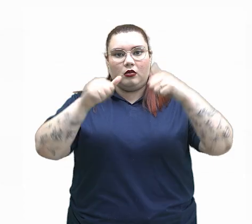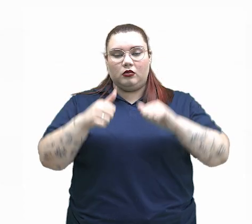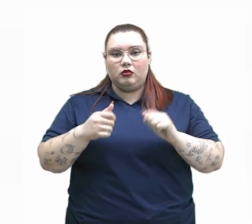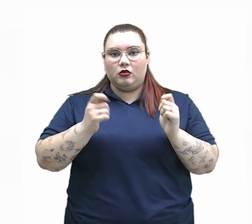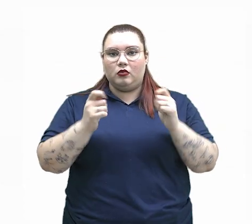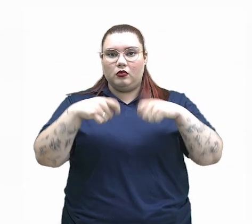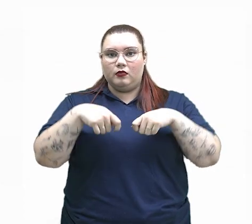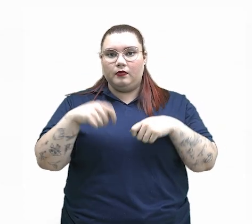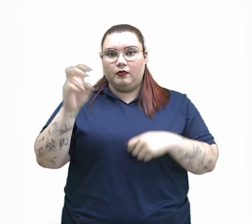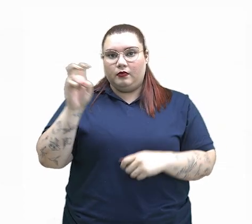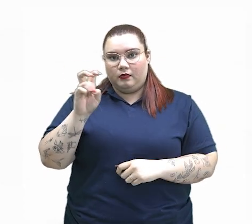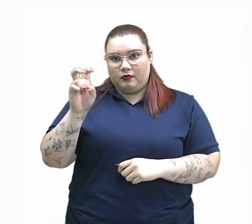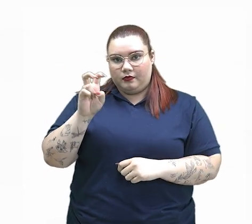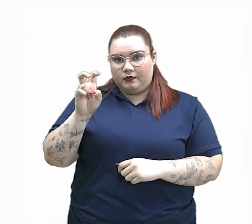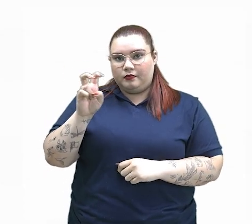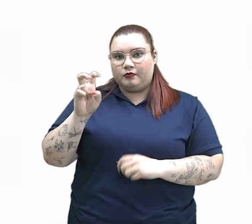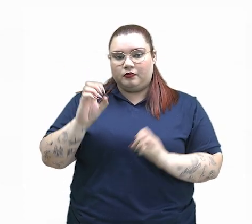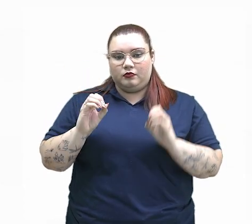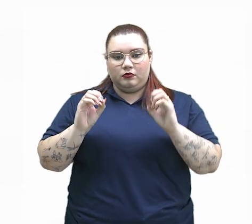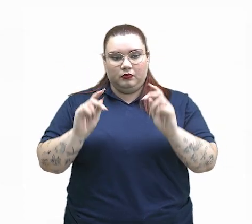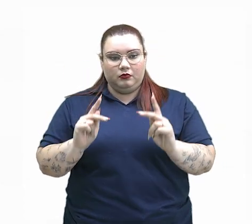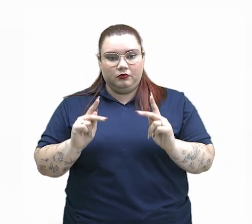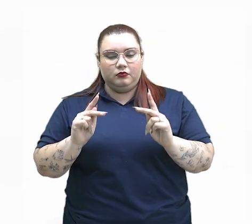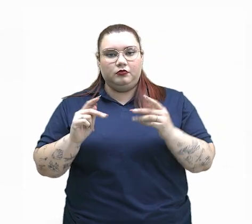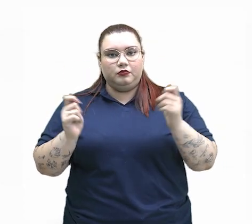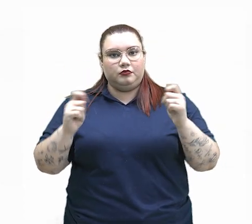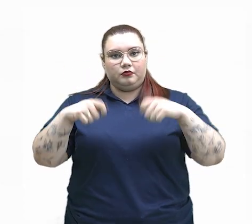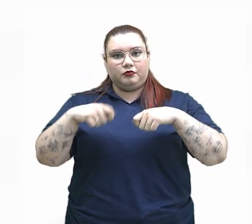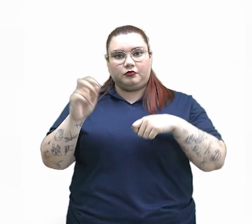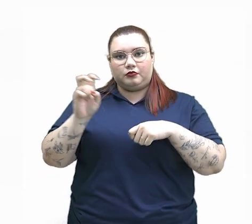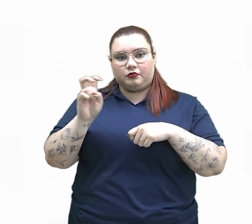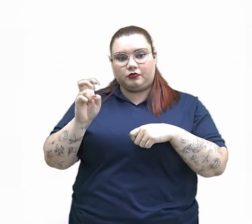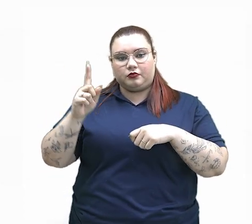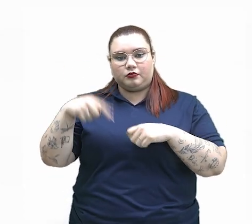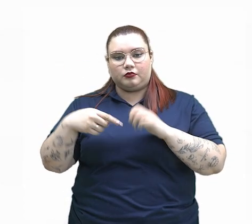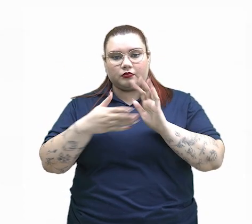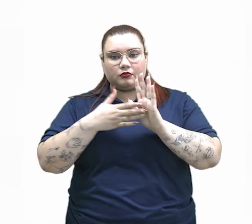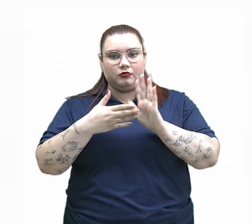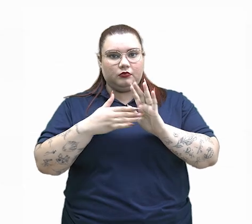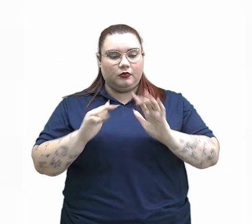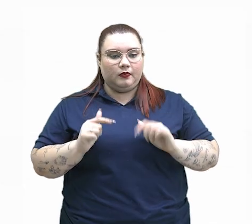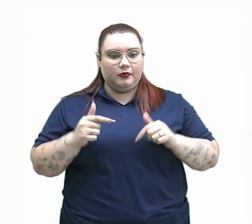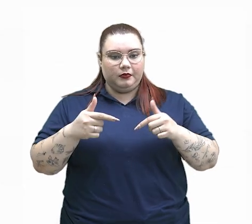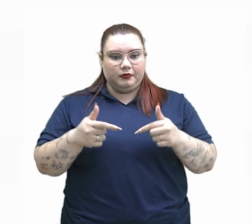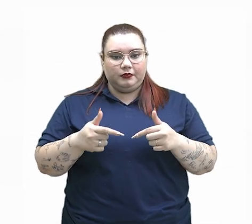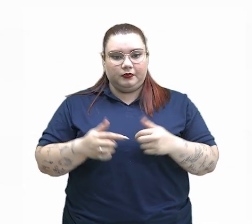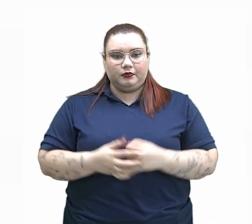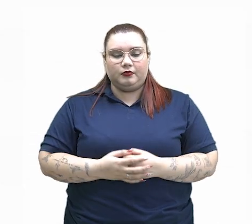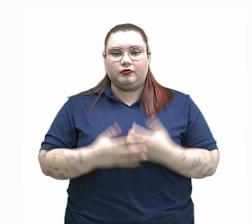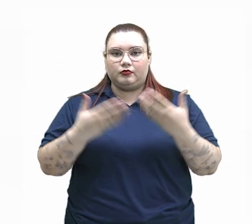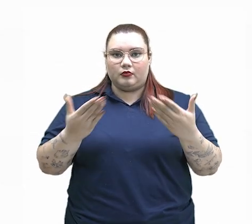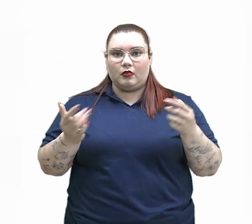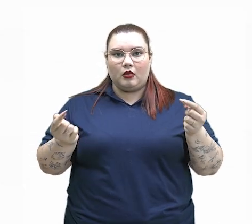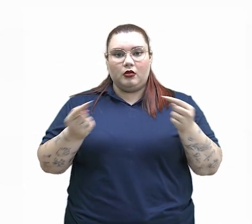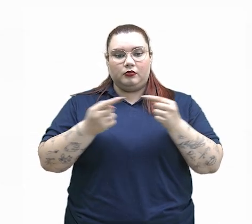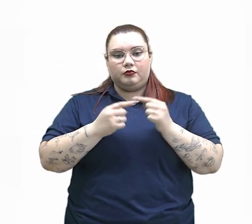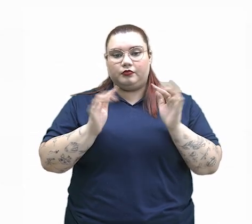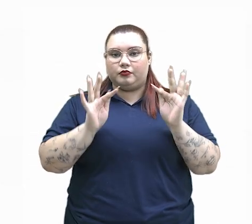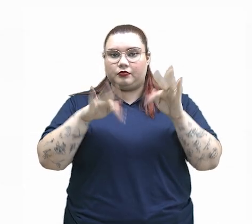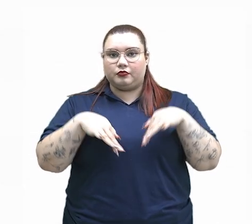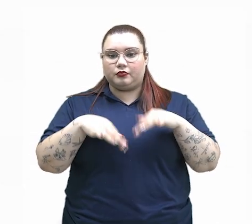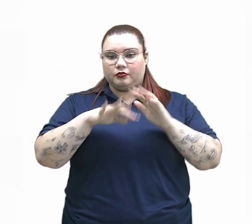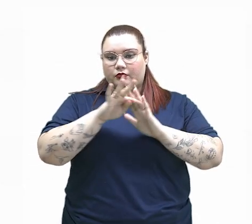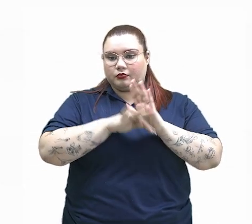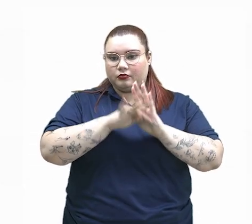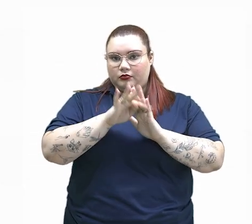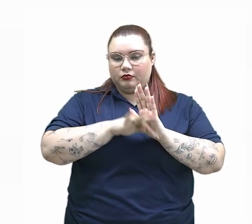da competência 5. Isso mesmo, competência 5 é a proposta de intervenção. Com ela, né, nós chegamos ao